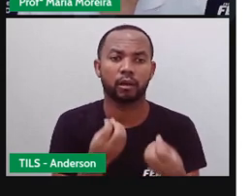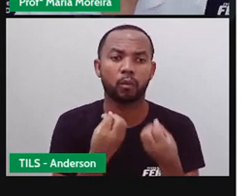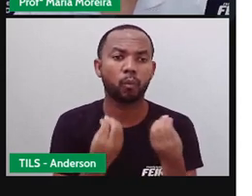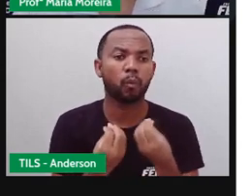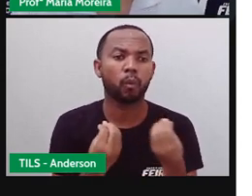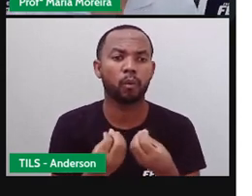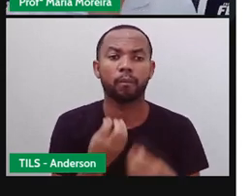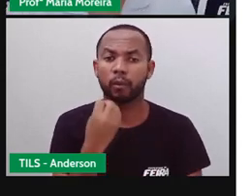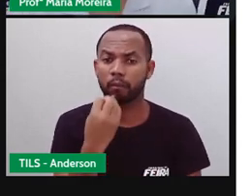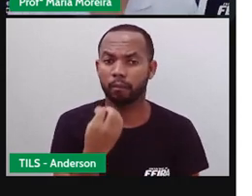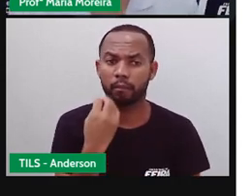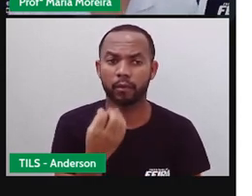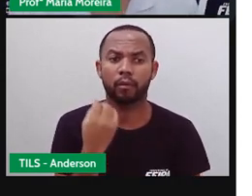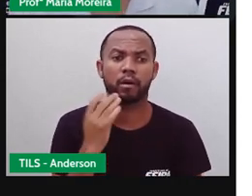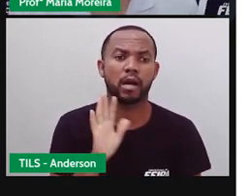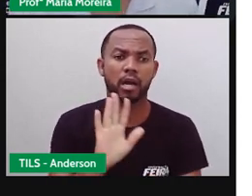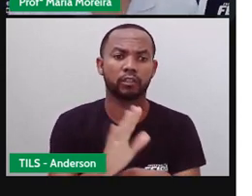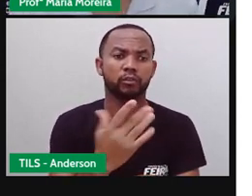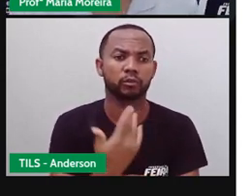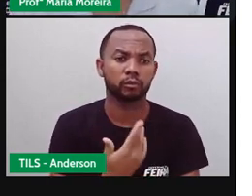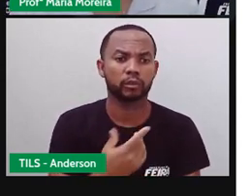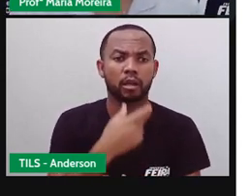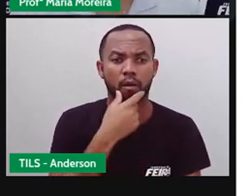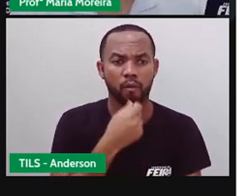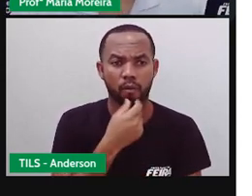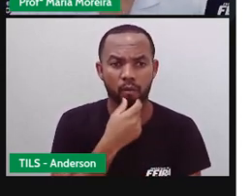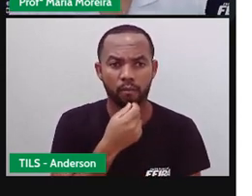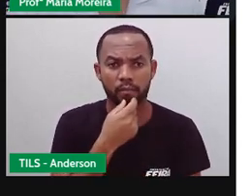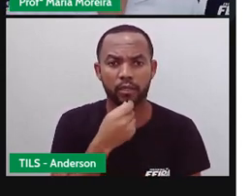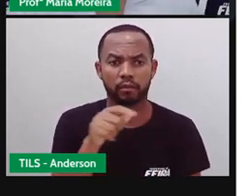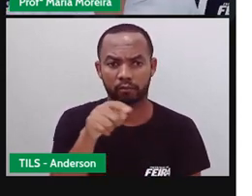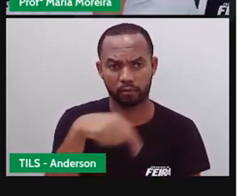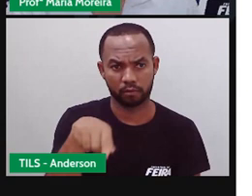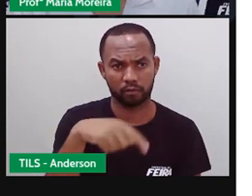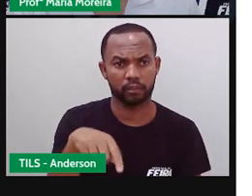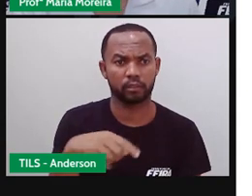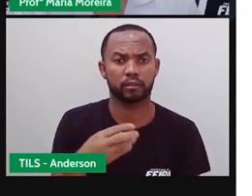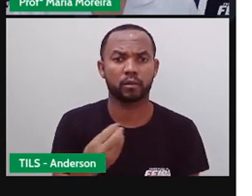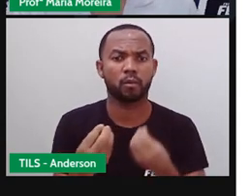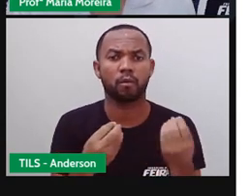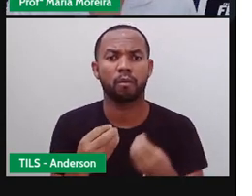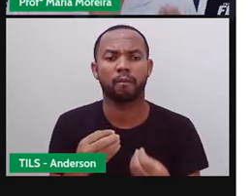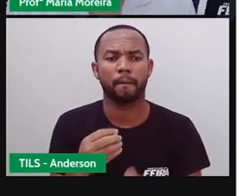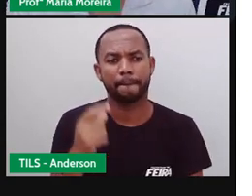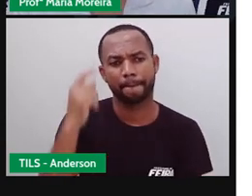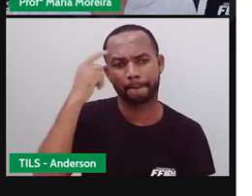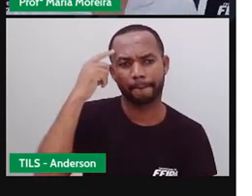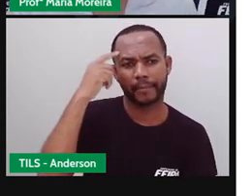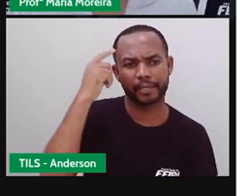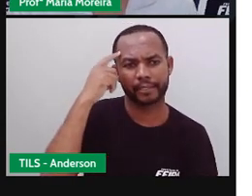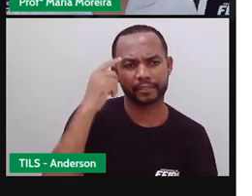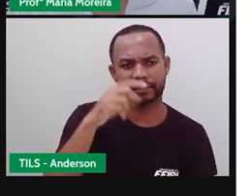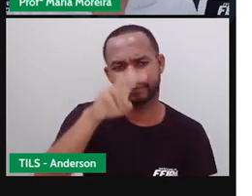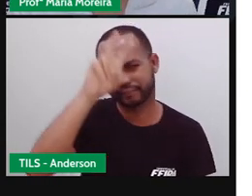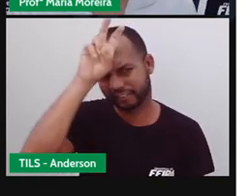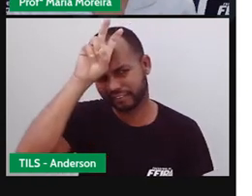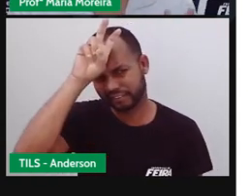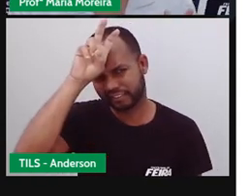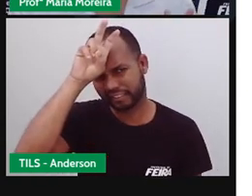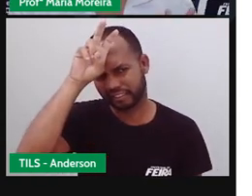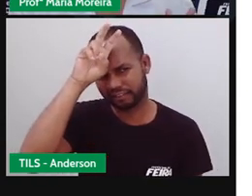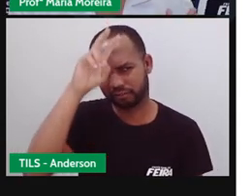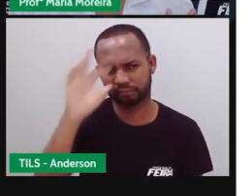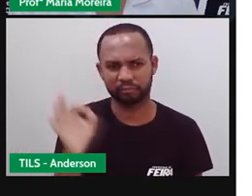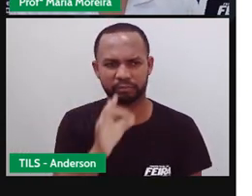positivos e trazem benefícios para o ser humano que fama pro quando a gente pensa em inseto